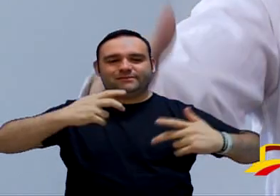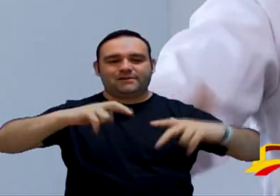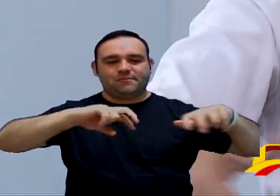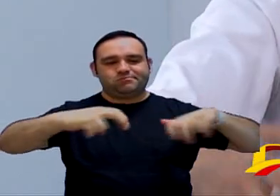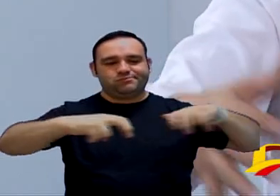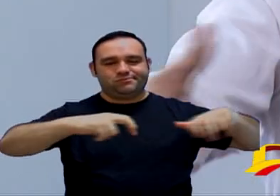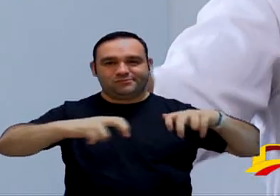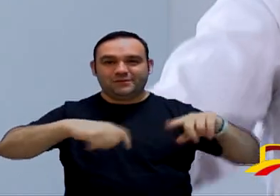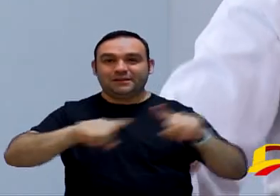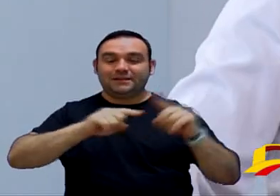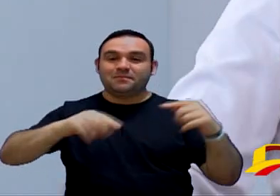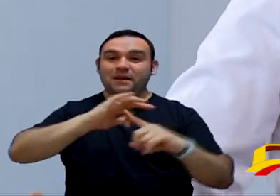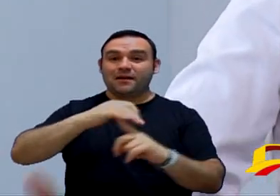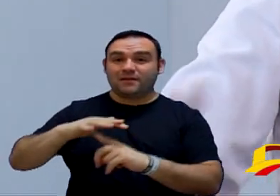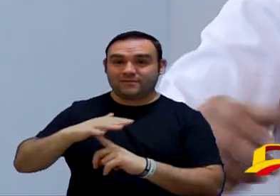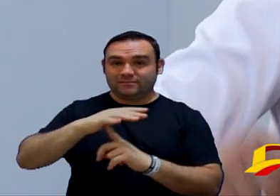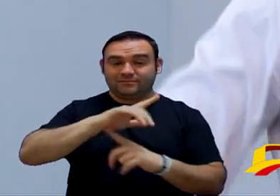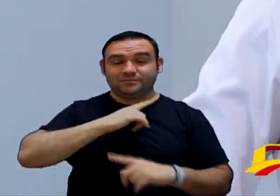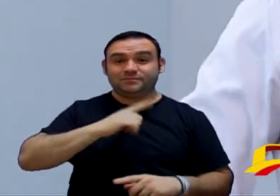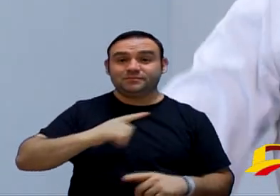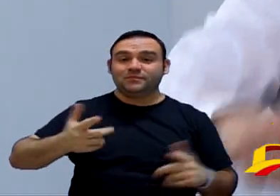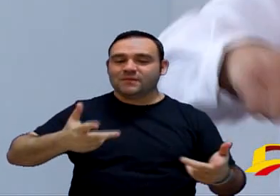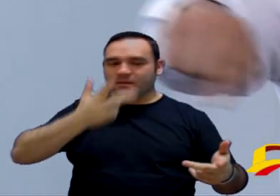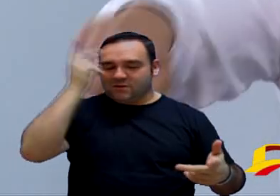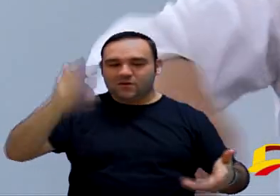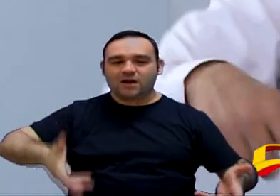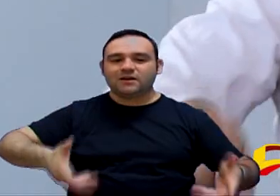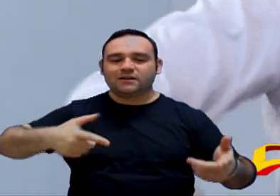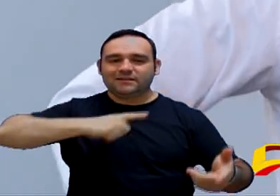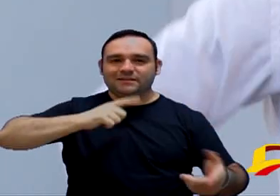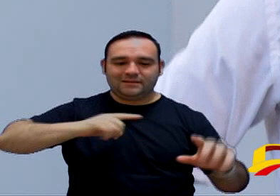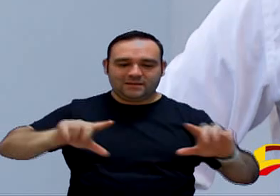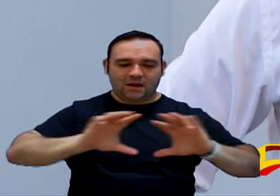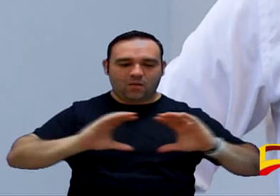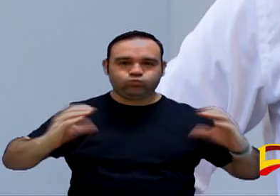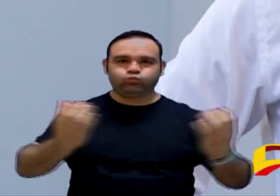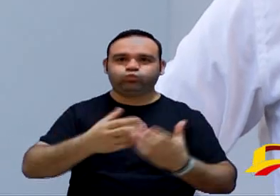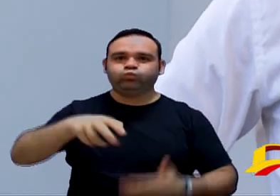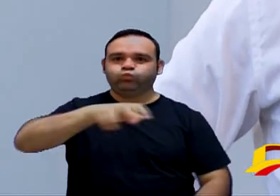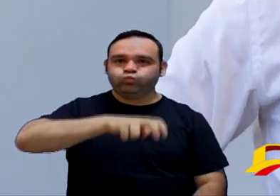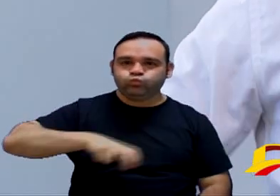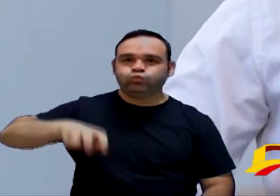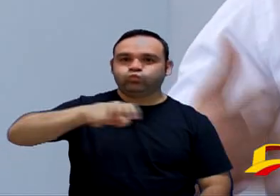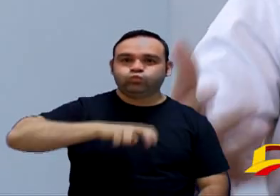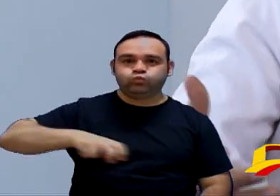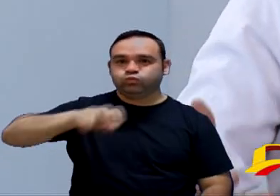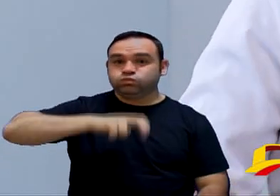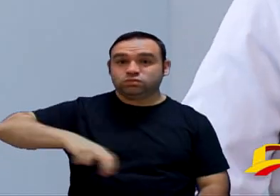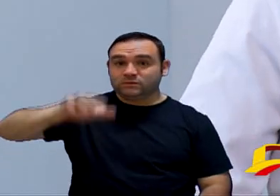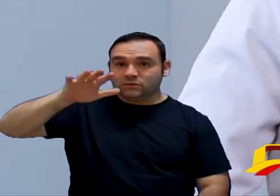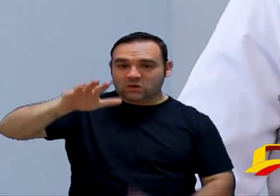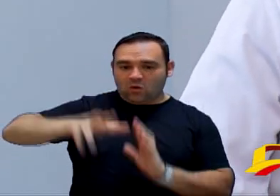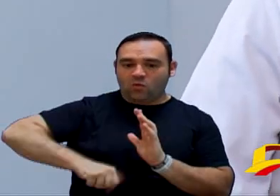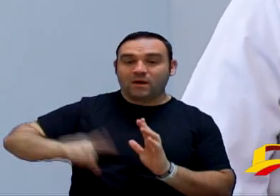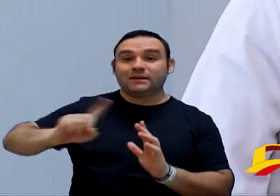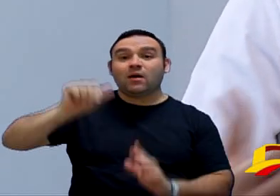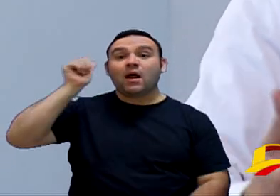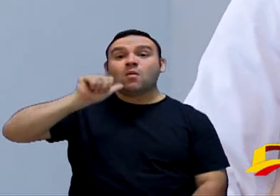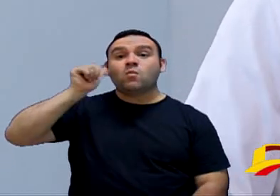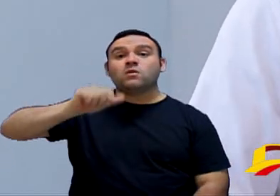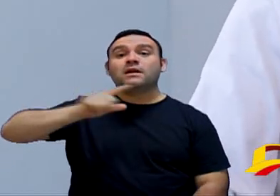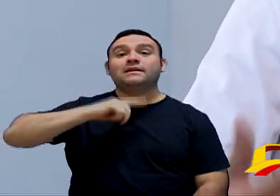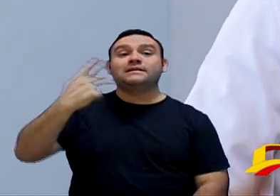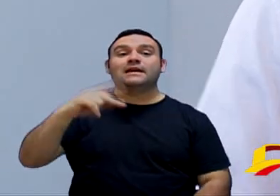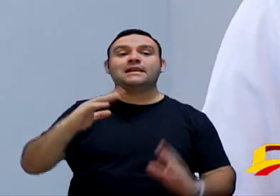pras crianças parquinho infantil aí arrancaram Sabe aquele gira gira aí uma para não levar embora para não furtarem uma moradora